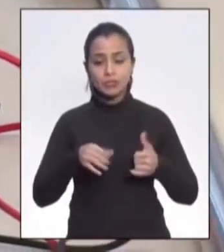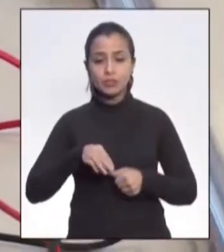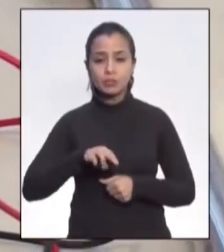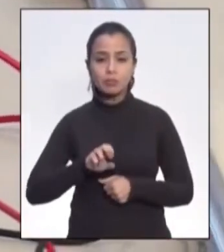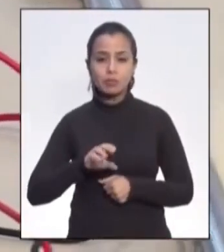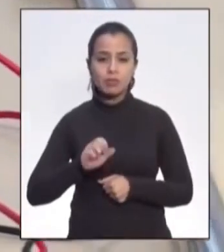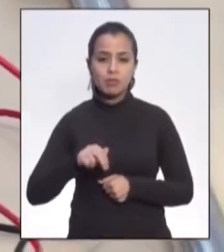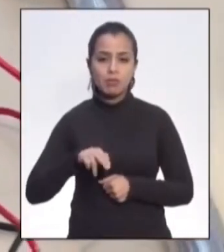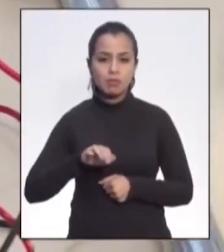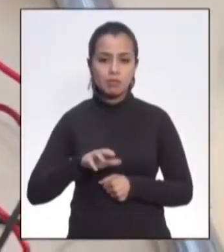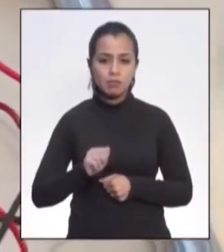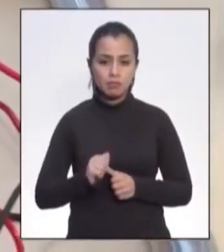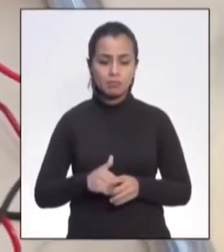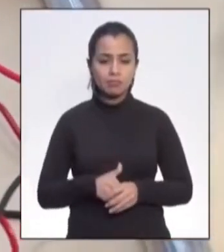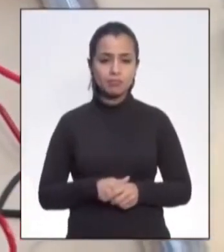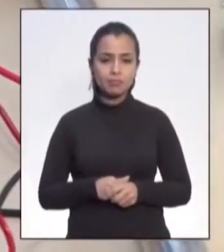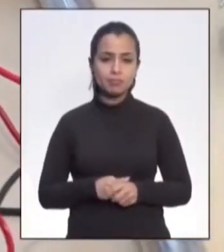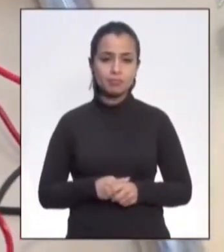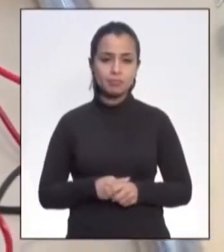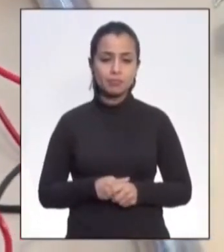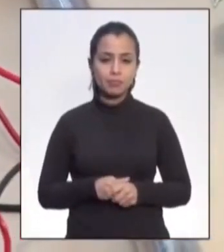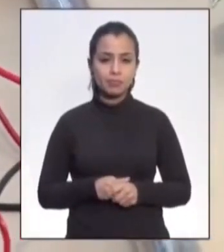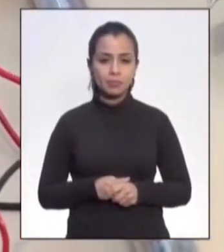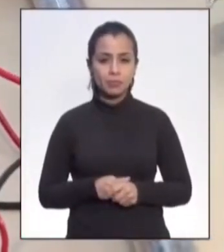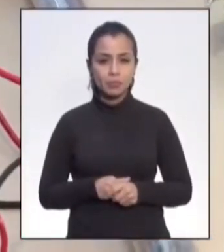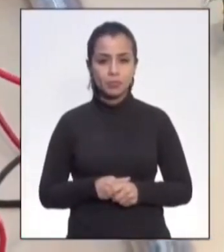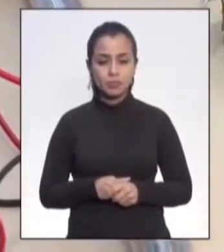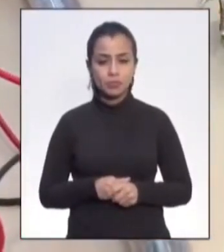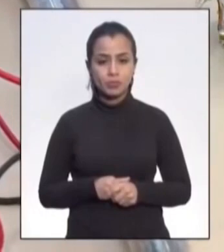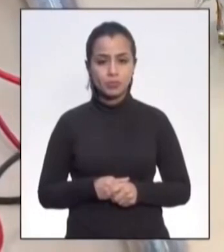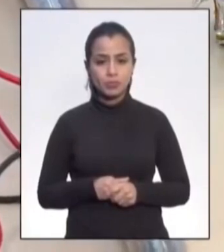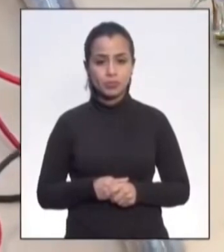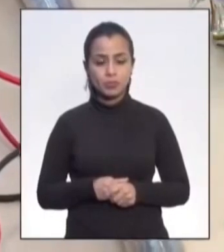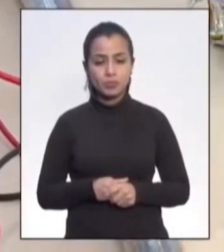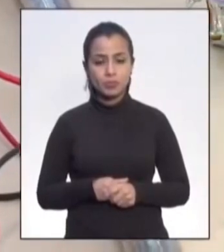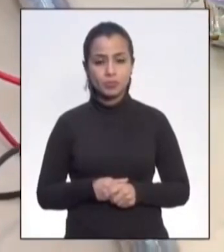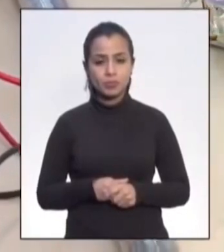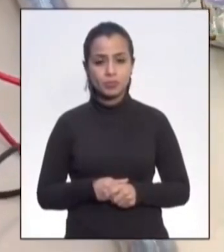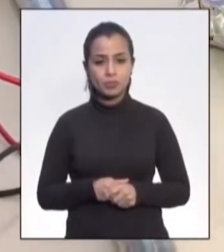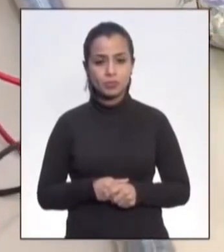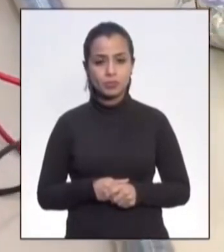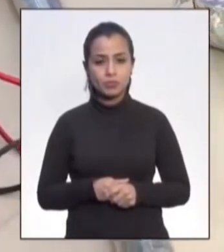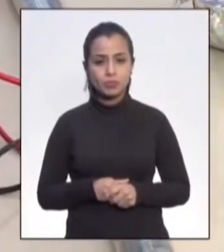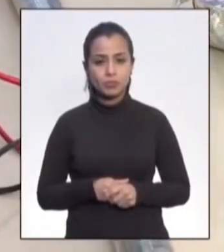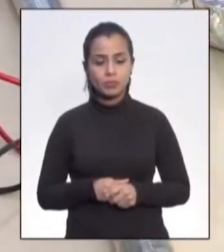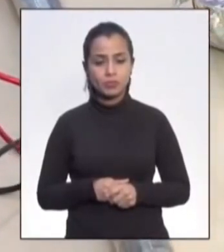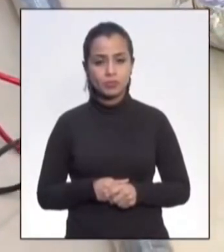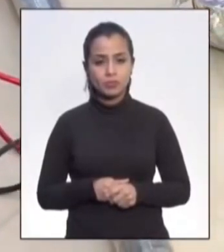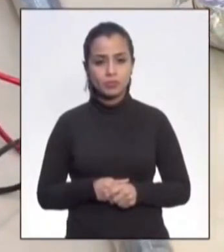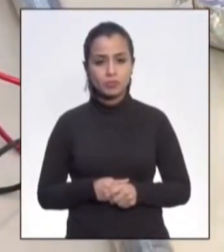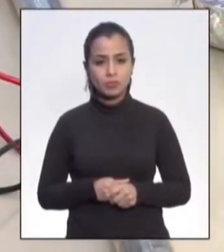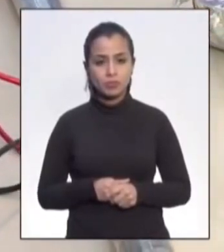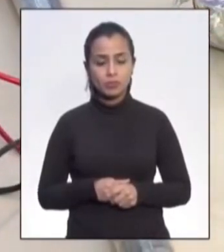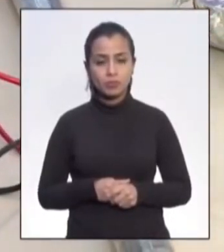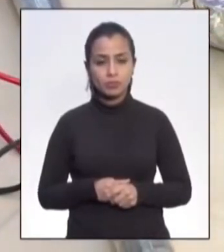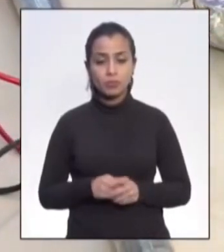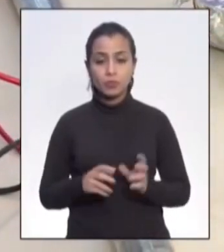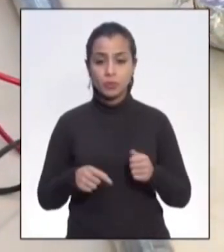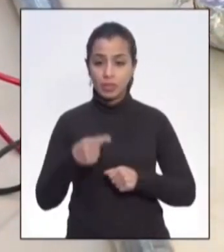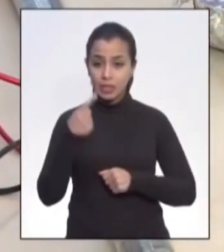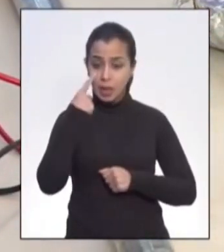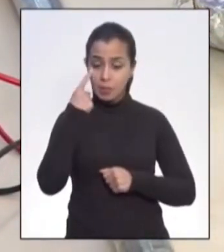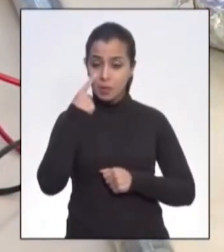ele tem mostrado aqui, né, se você observar a tensão da minha pilha aí, né, vou mudar aqui o fundo de escala, mas ele tem mostrado aí a tensão da minha